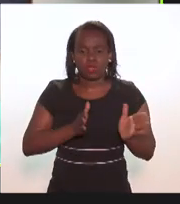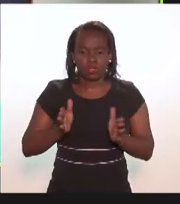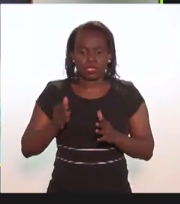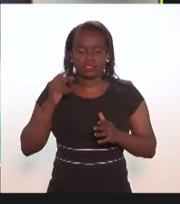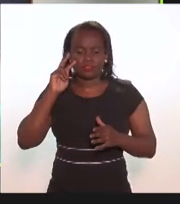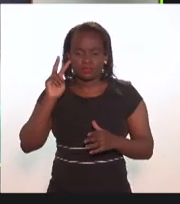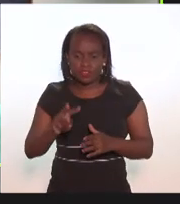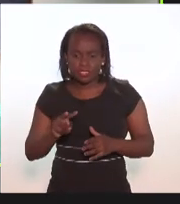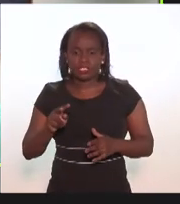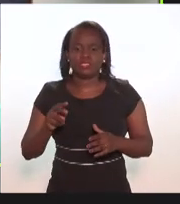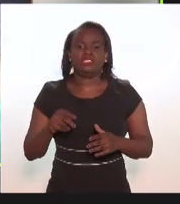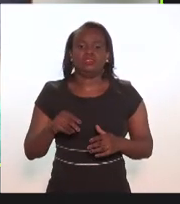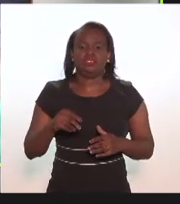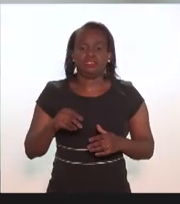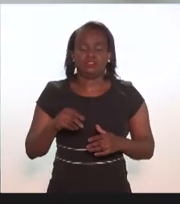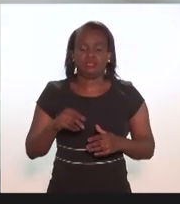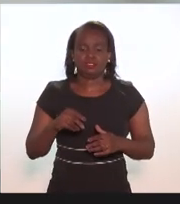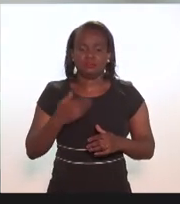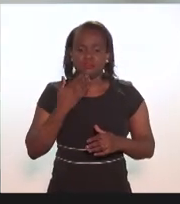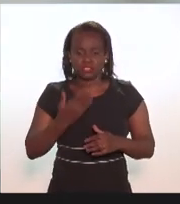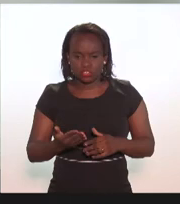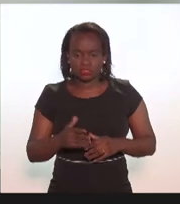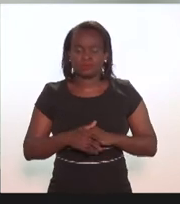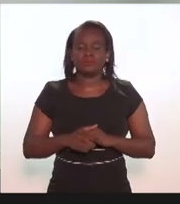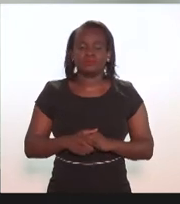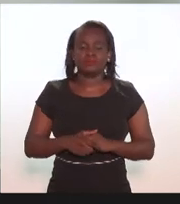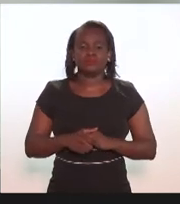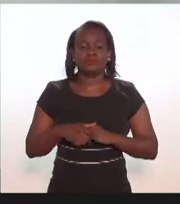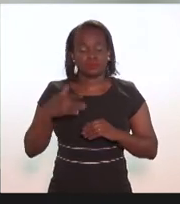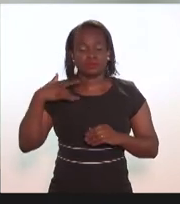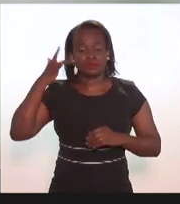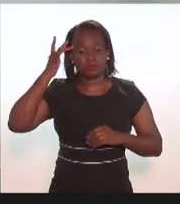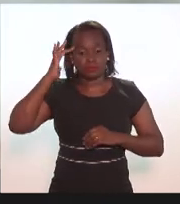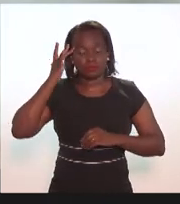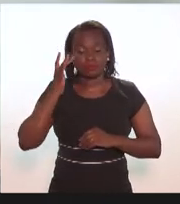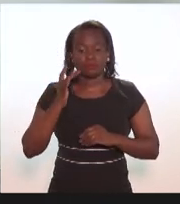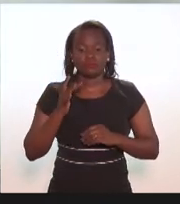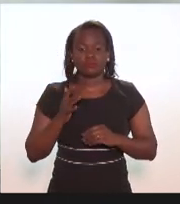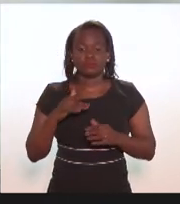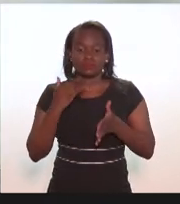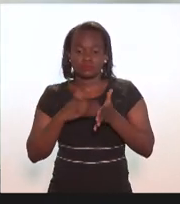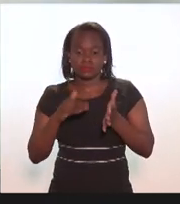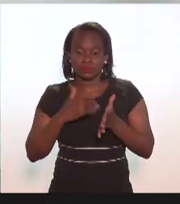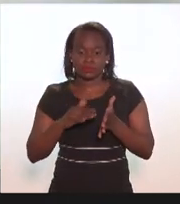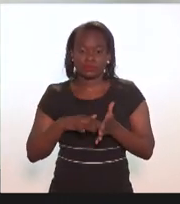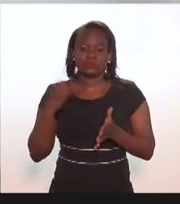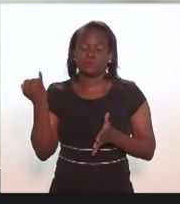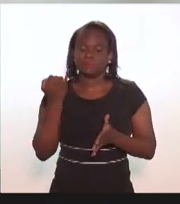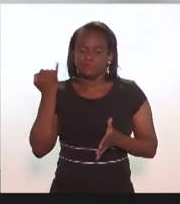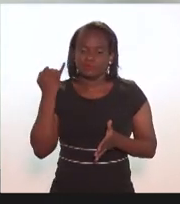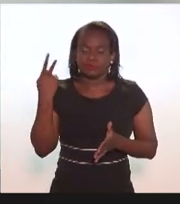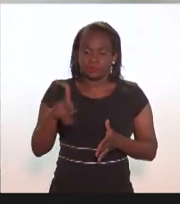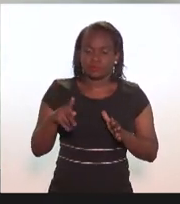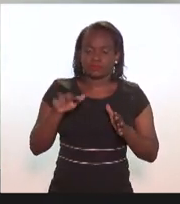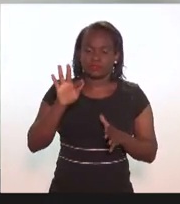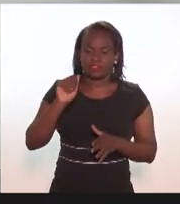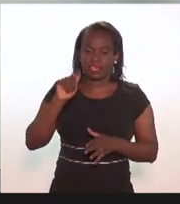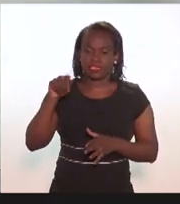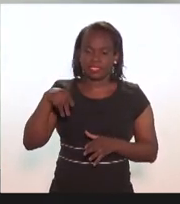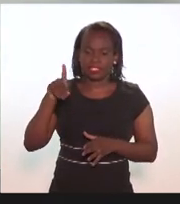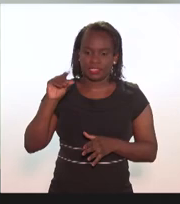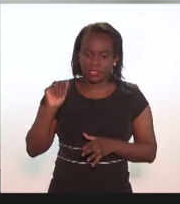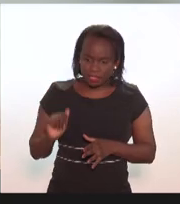ótica que lhe foi pedido. Eu acho que uma secretaria, da importância da Secretaria de